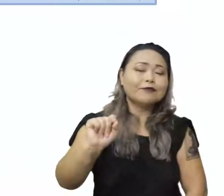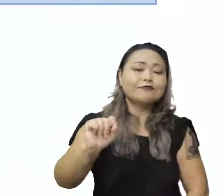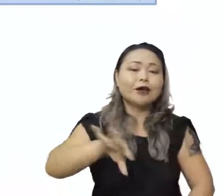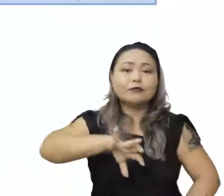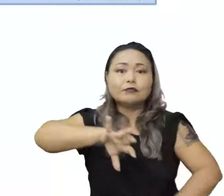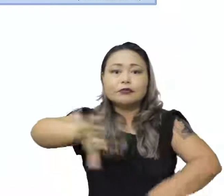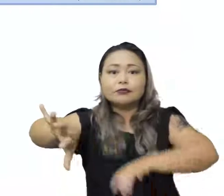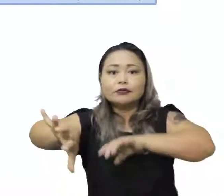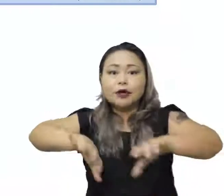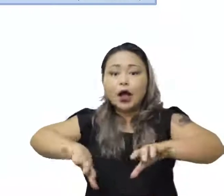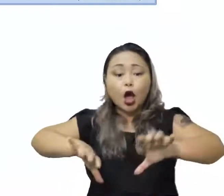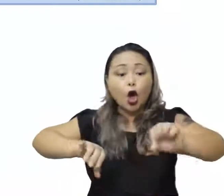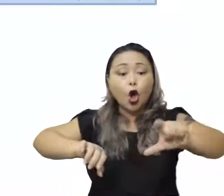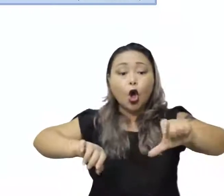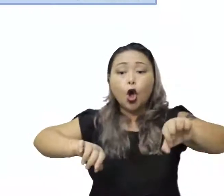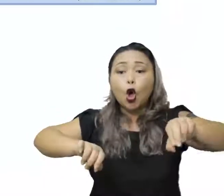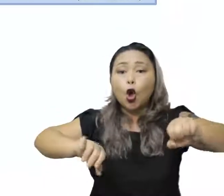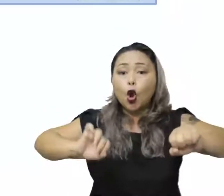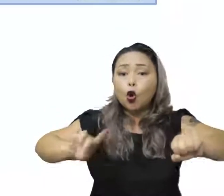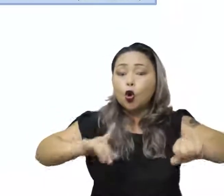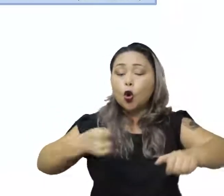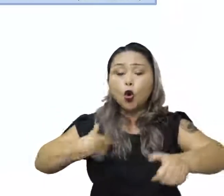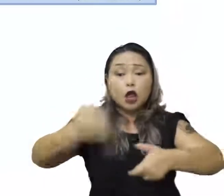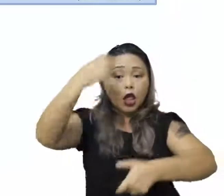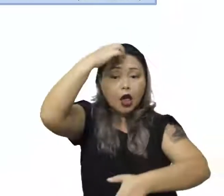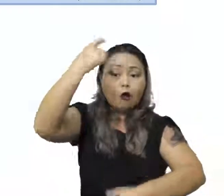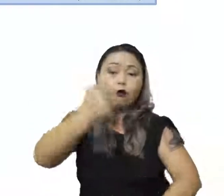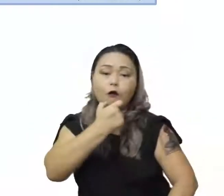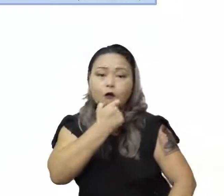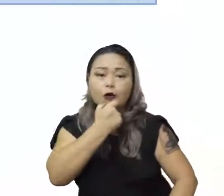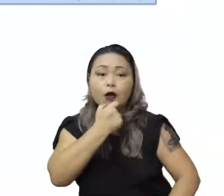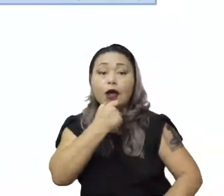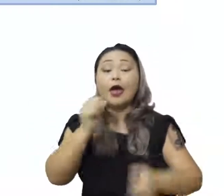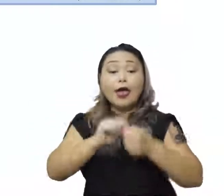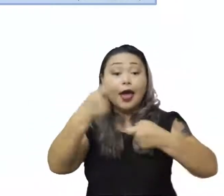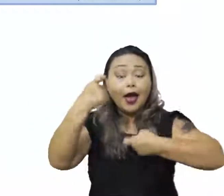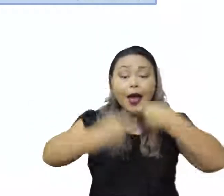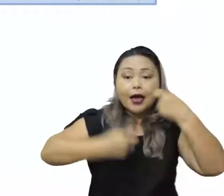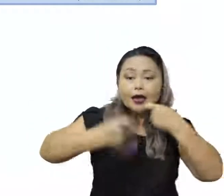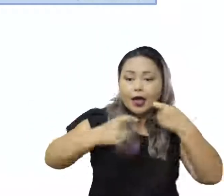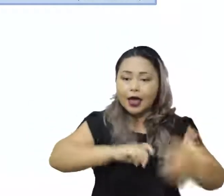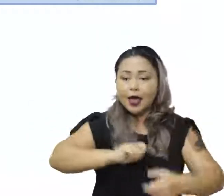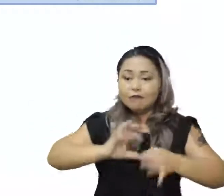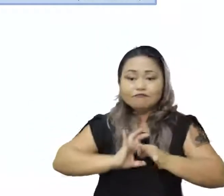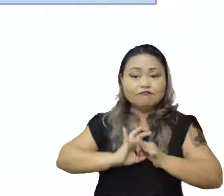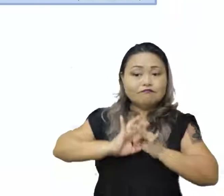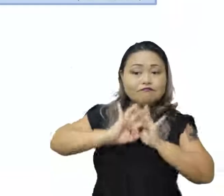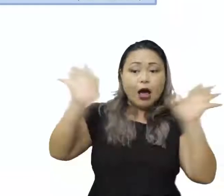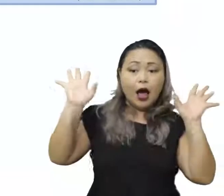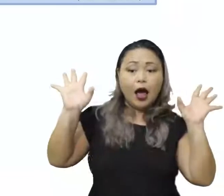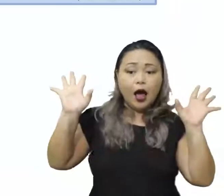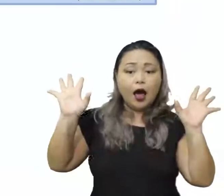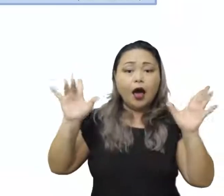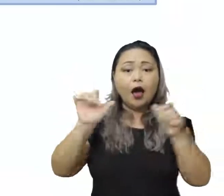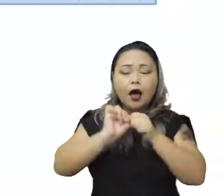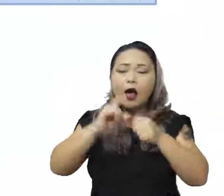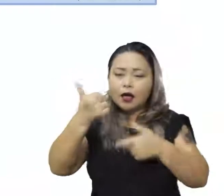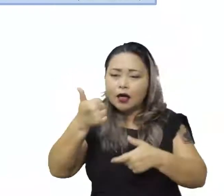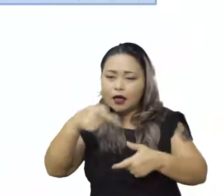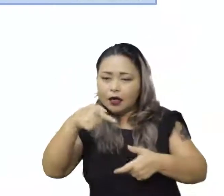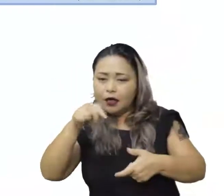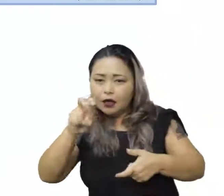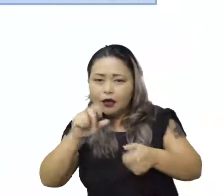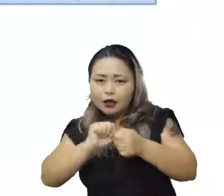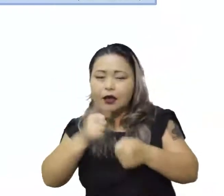e coroa britânica, Guerra da Independência, 1775 a 1783. Lembra da aula